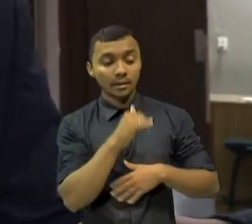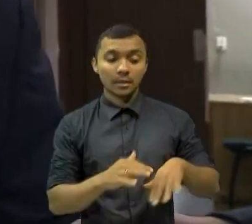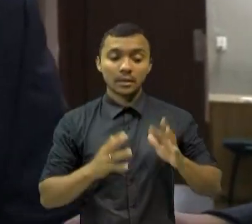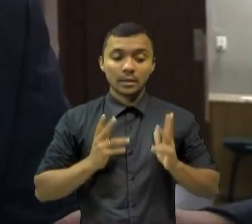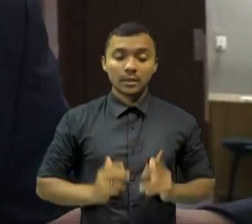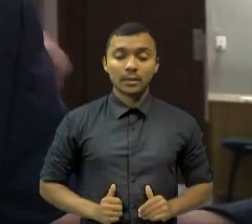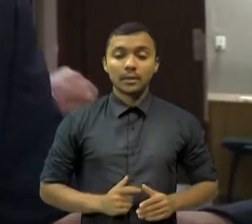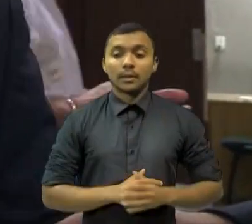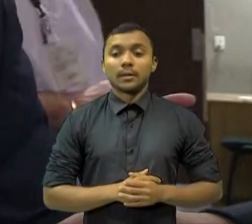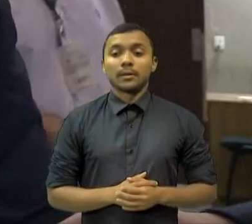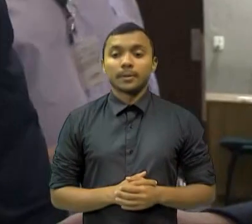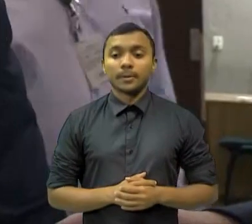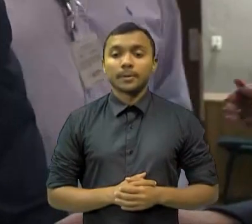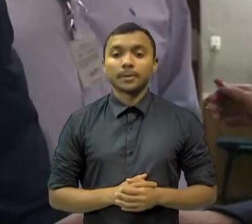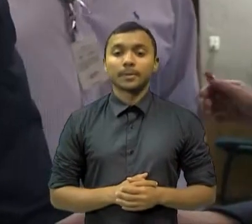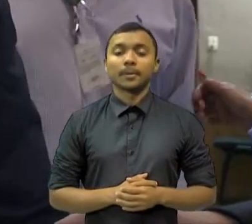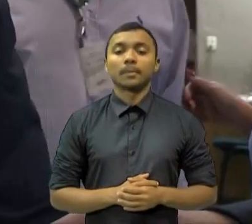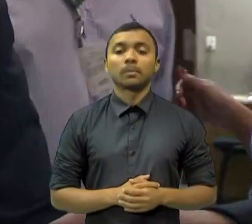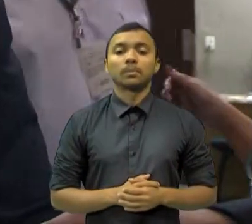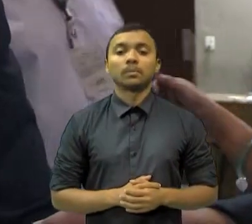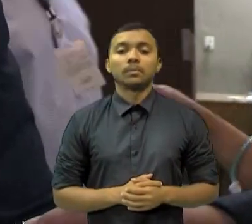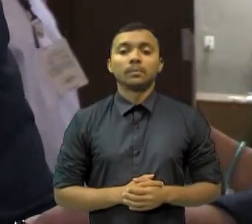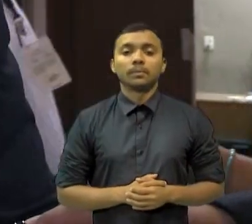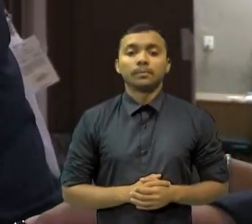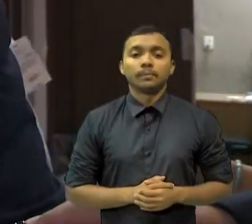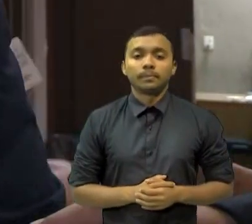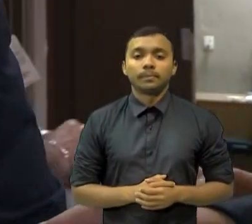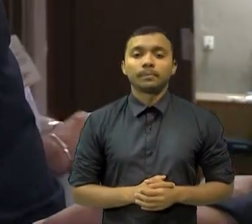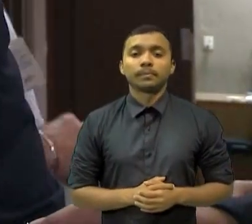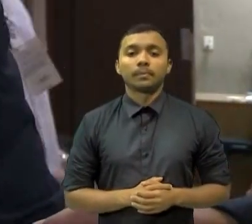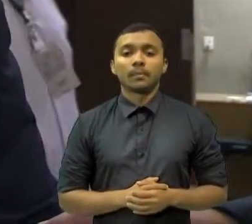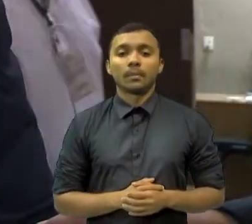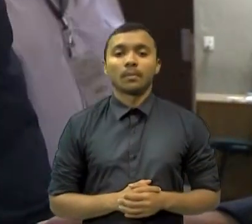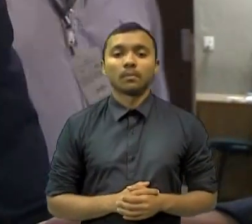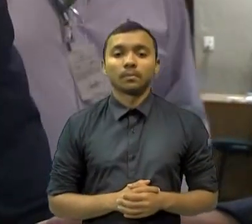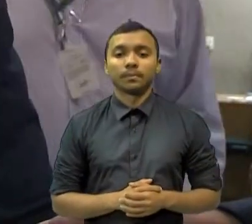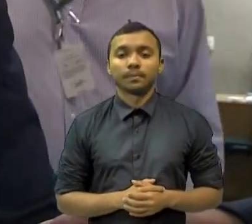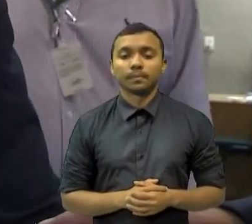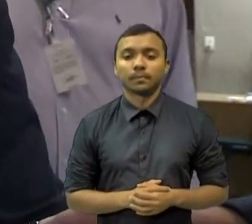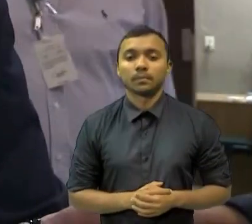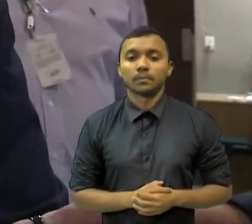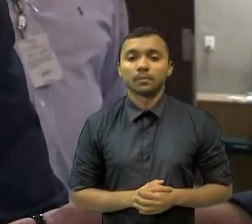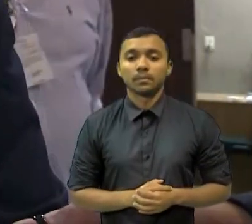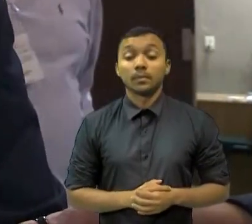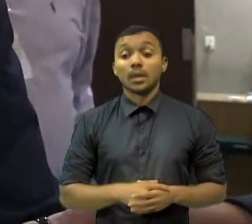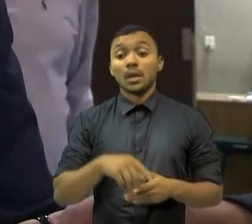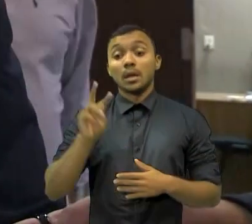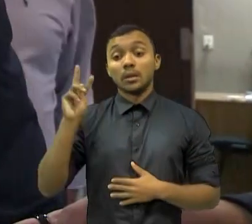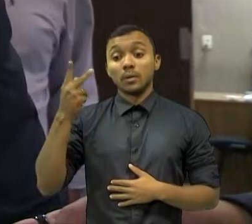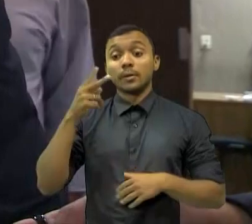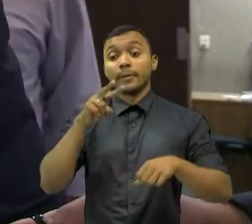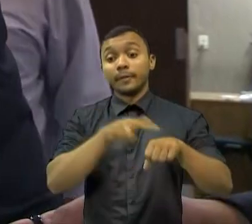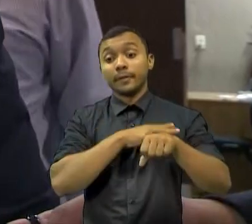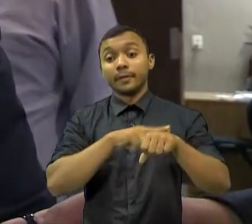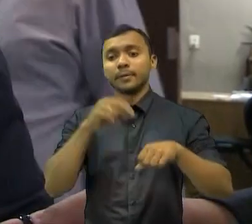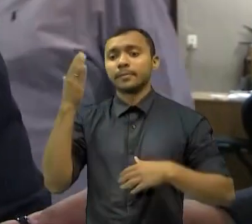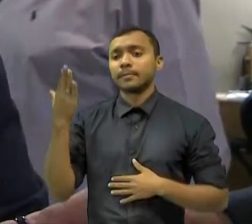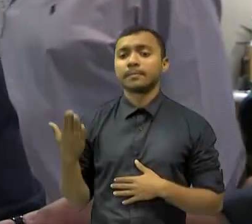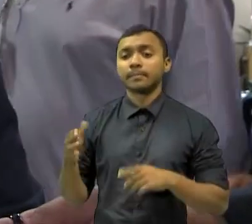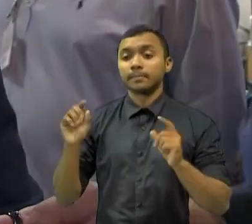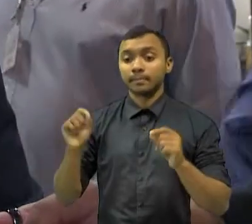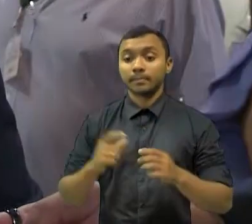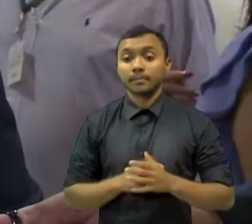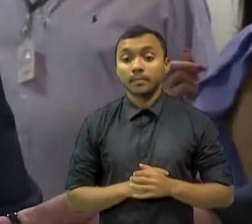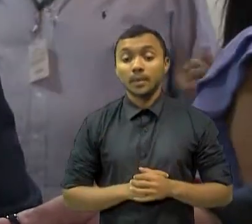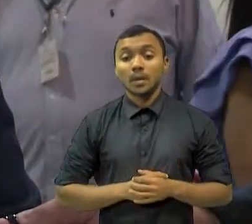temos, paralelo a isso, né, mas também no escopo da nossa frente, o hidrogênio verde, que hoje o